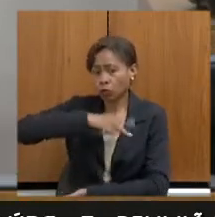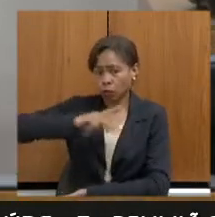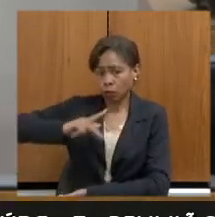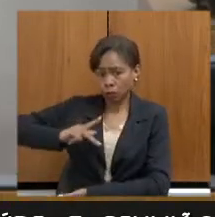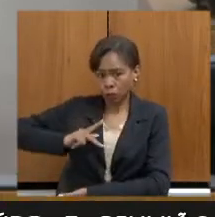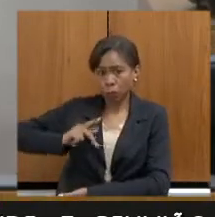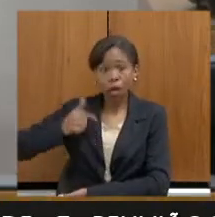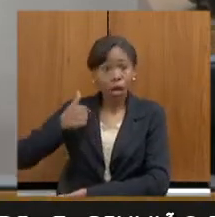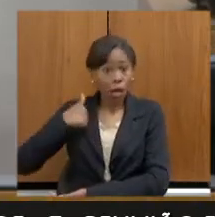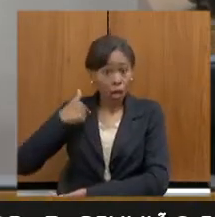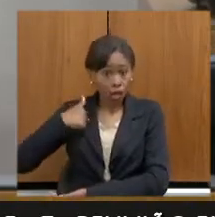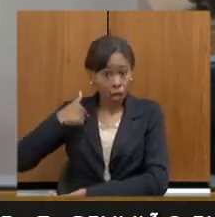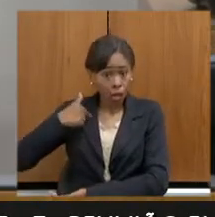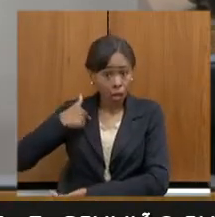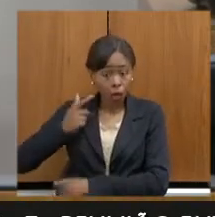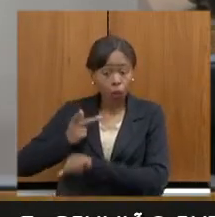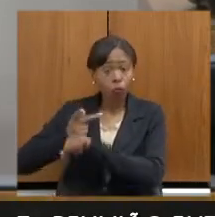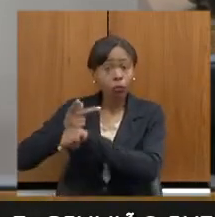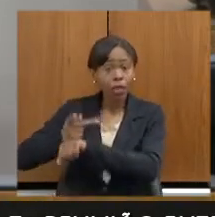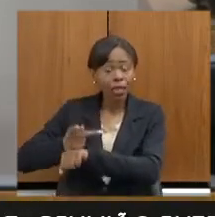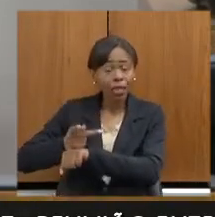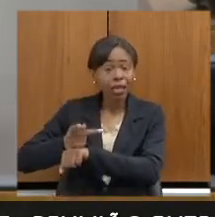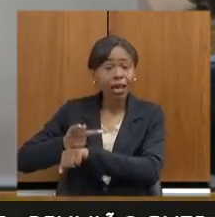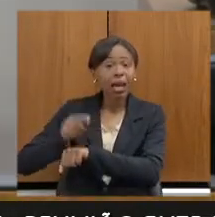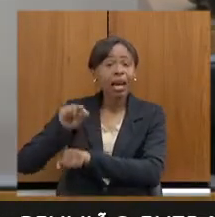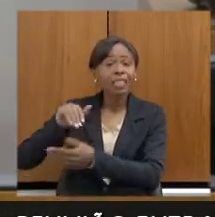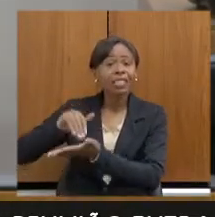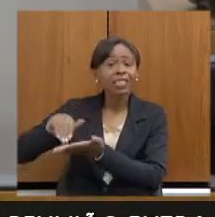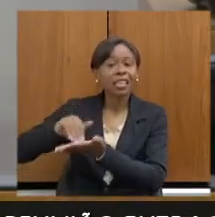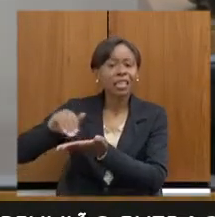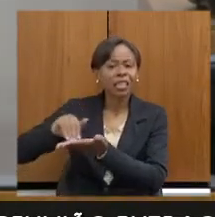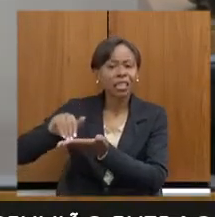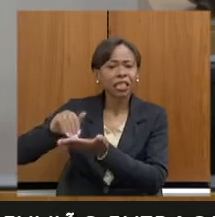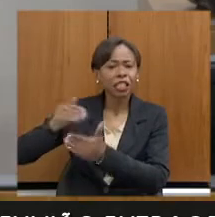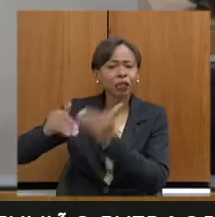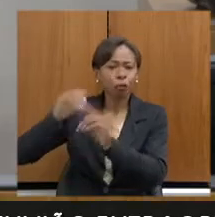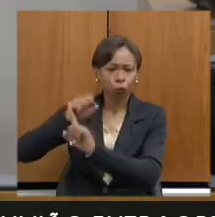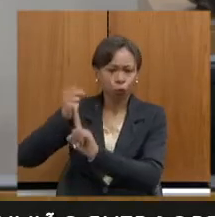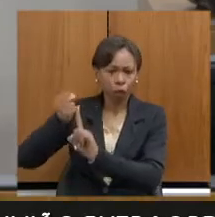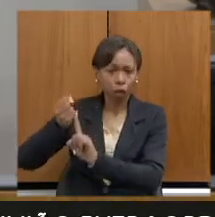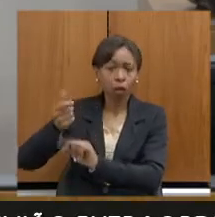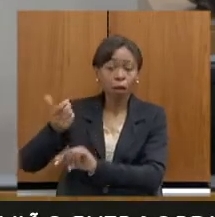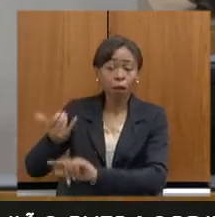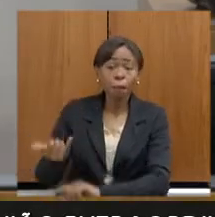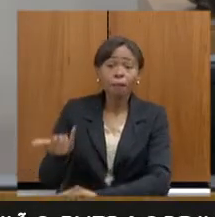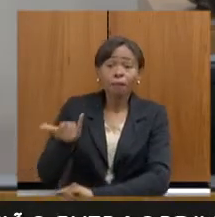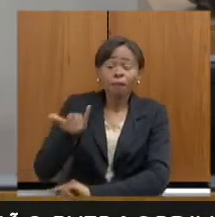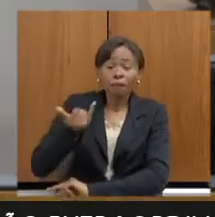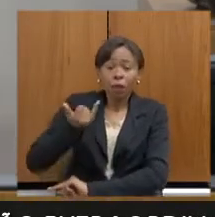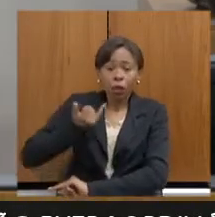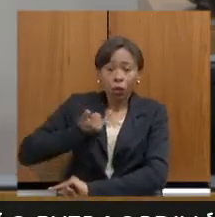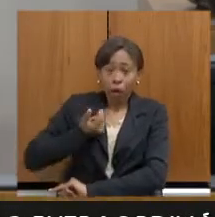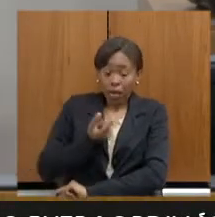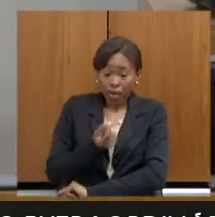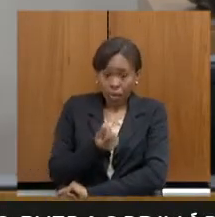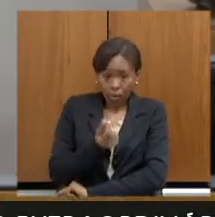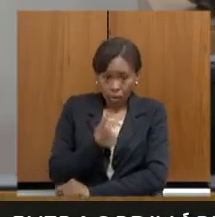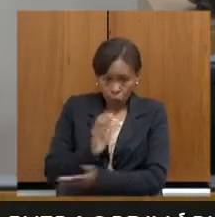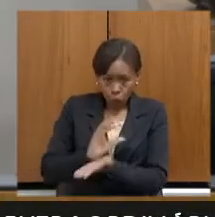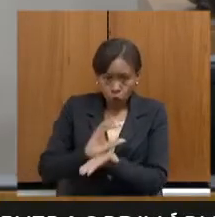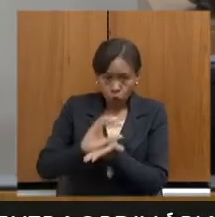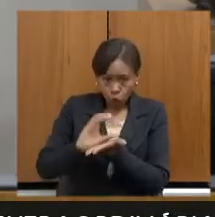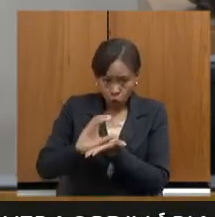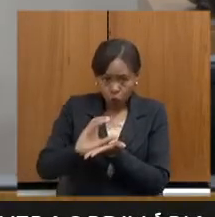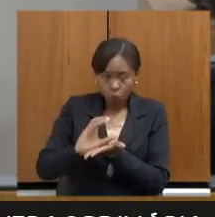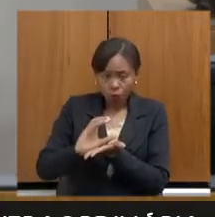e eu procurei a secretaria Desenvolvimento Social EA secretaria me informou que os recursos são oriundos essa dívida que